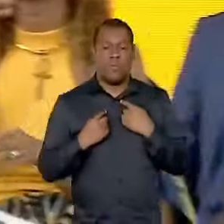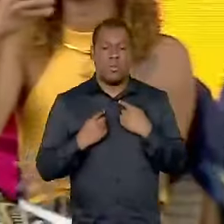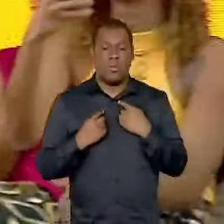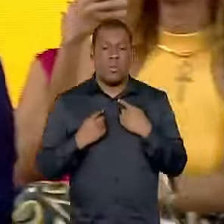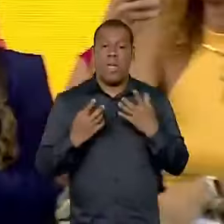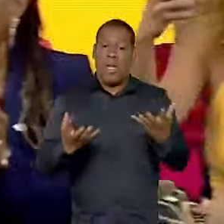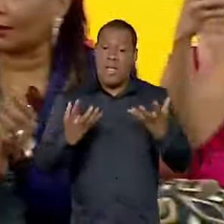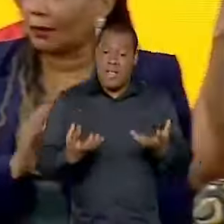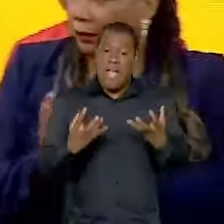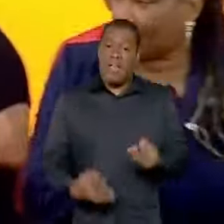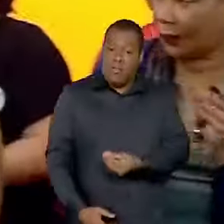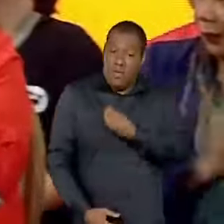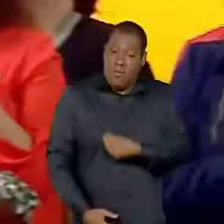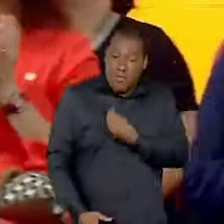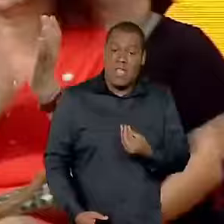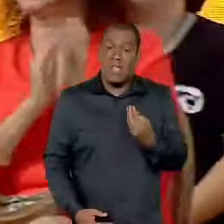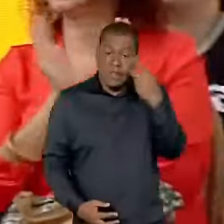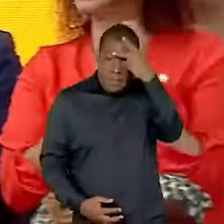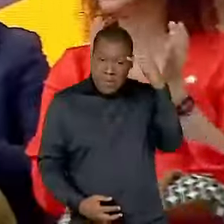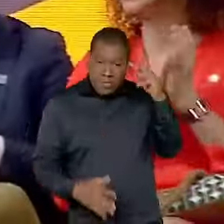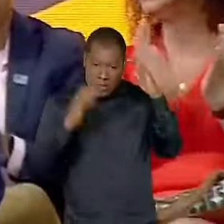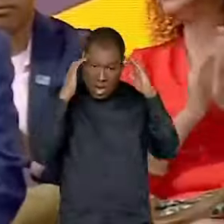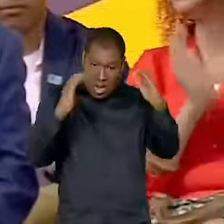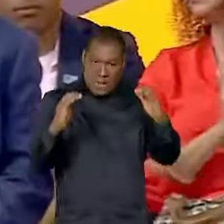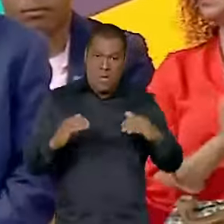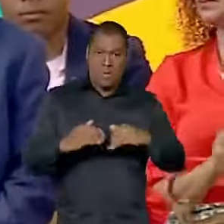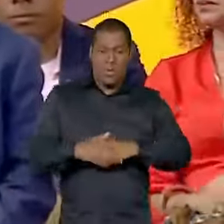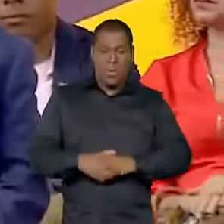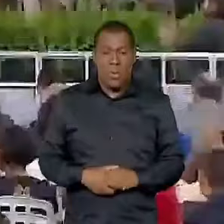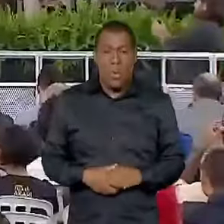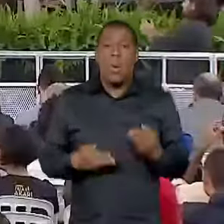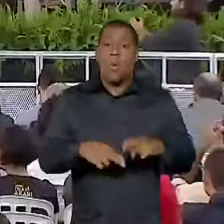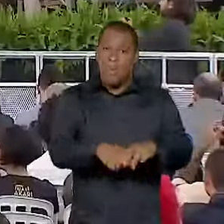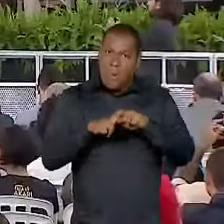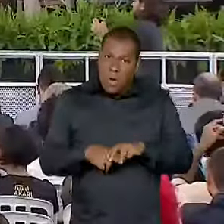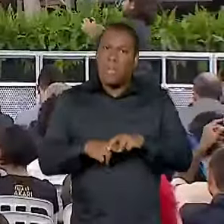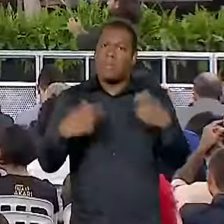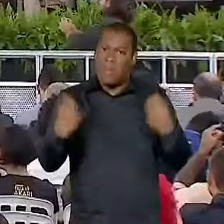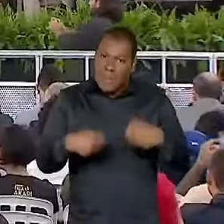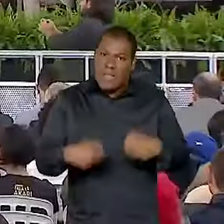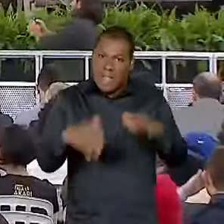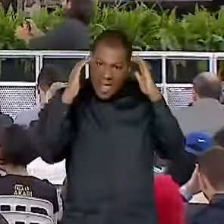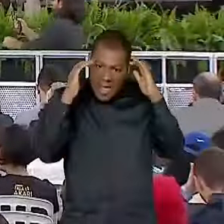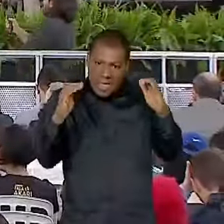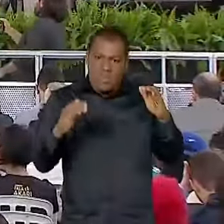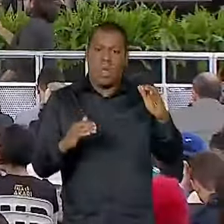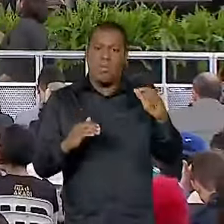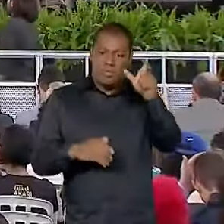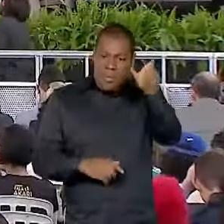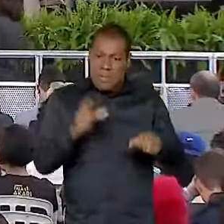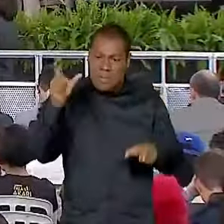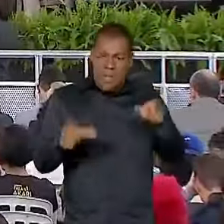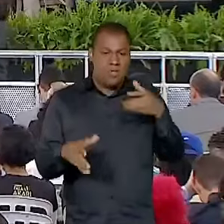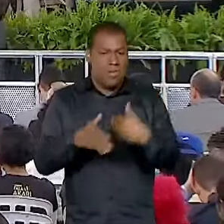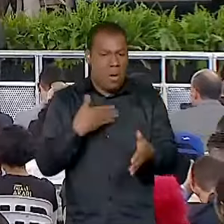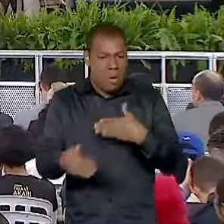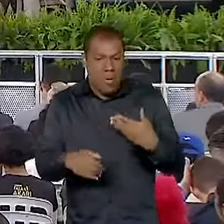que quer viver dignamente e por isso precisa ser respeitado.